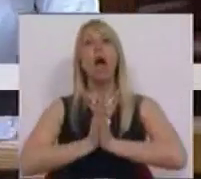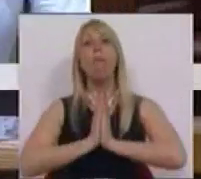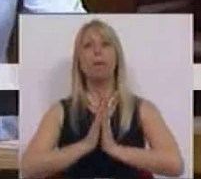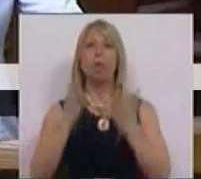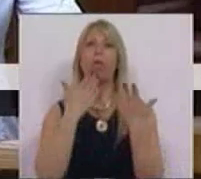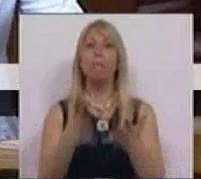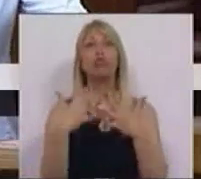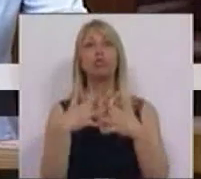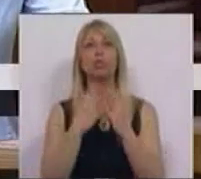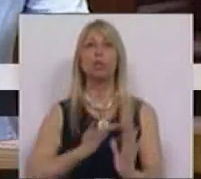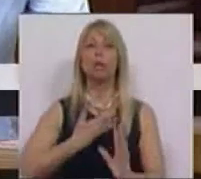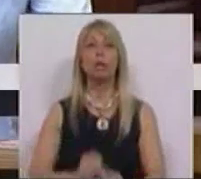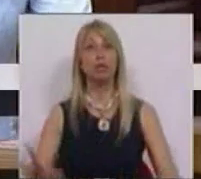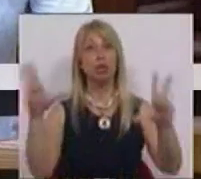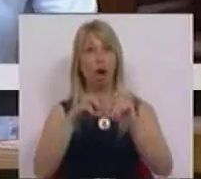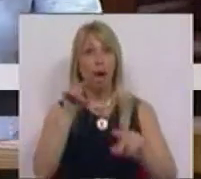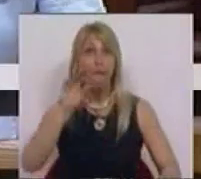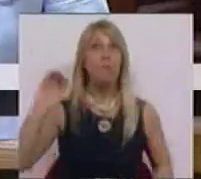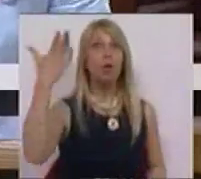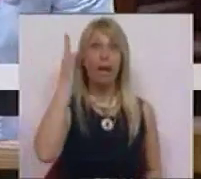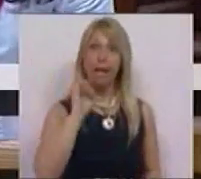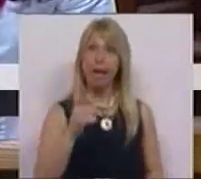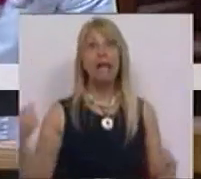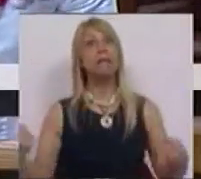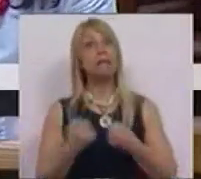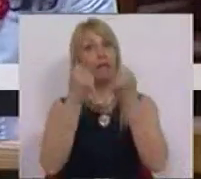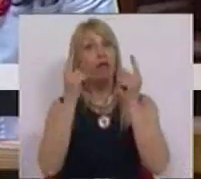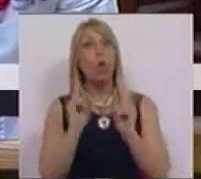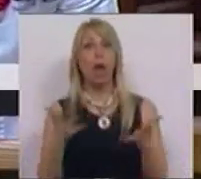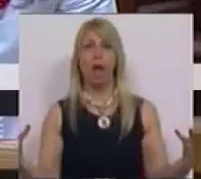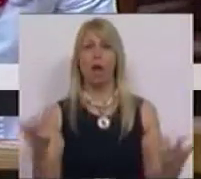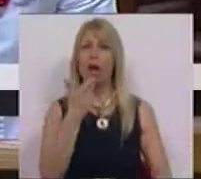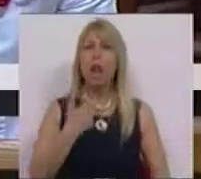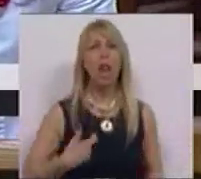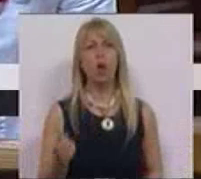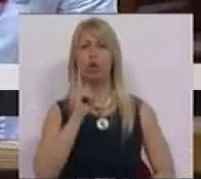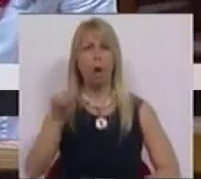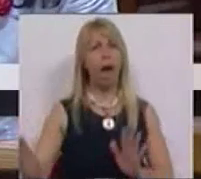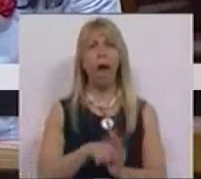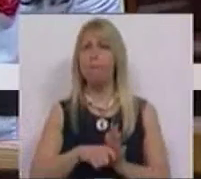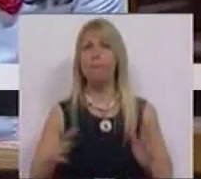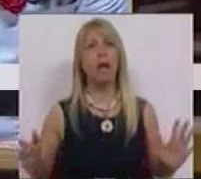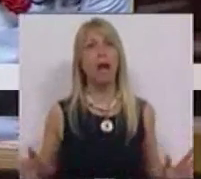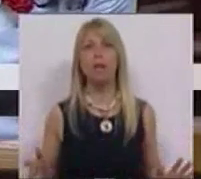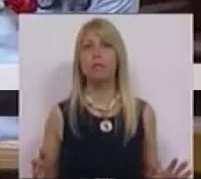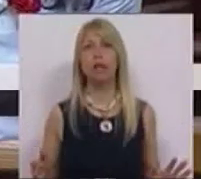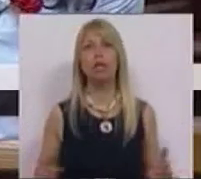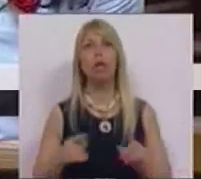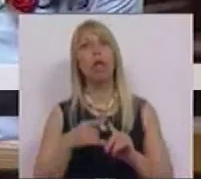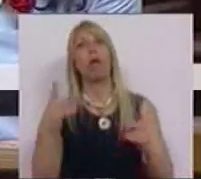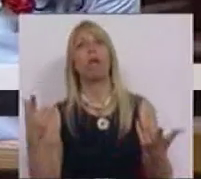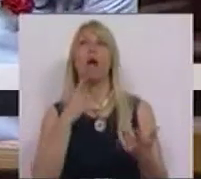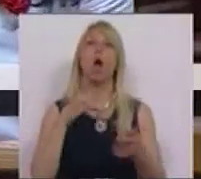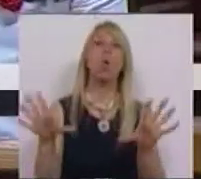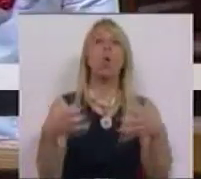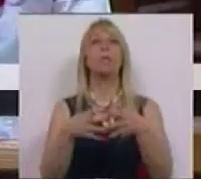dívida. A prioridade é essa, o desafio é este. Não nos respondam com ameaças, com os afobos da Comissão Europeia ou